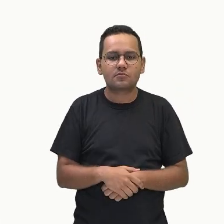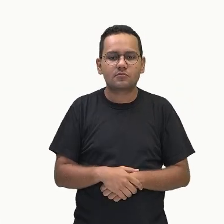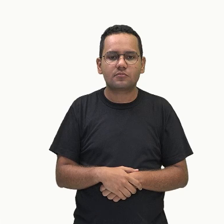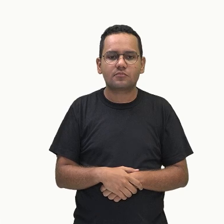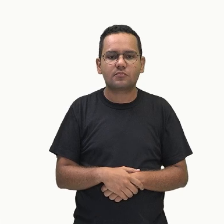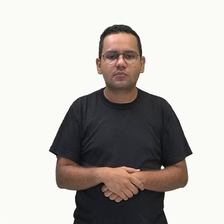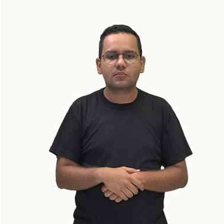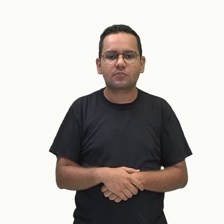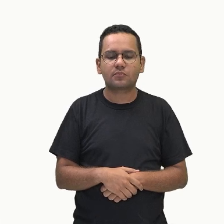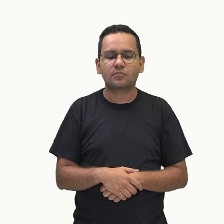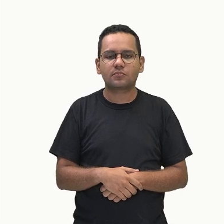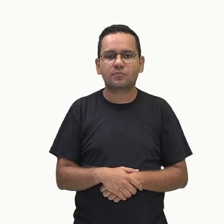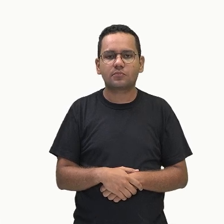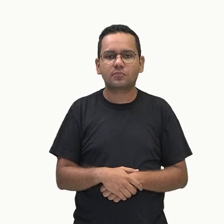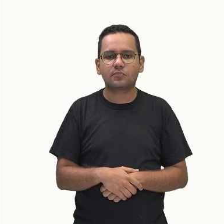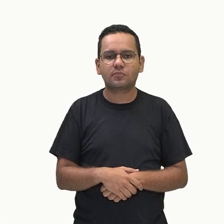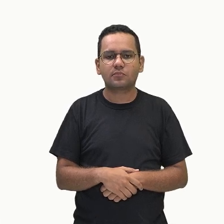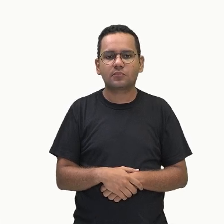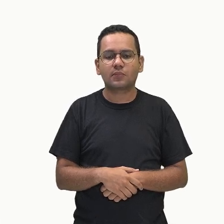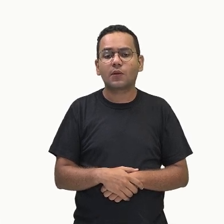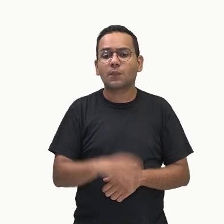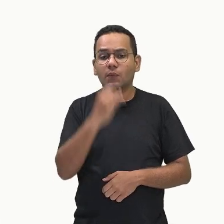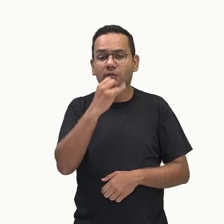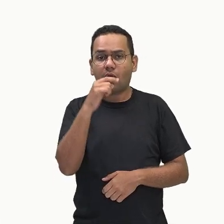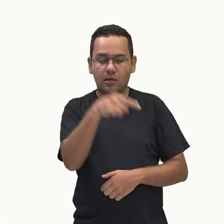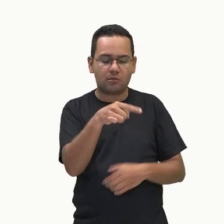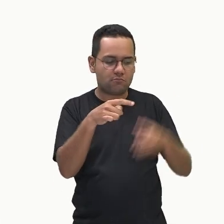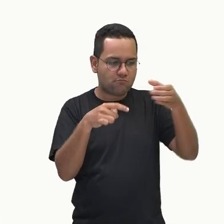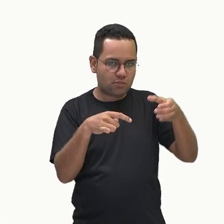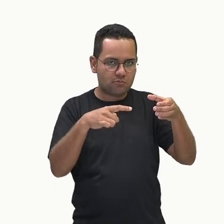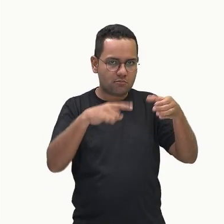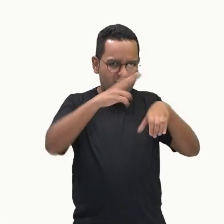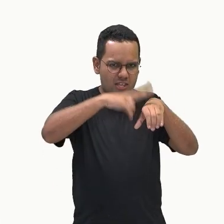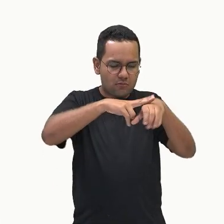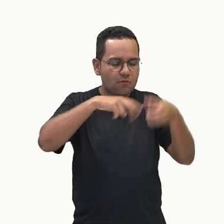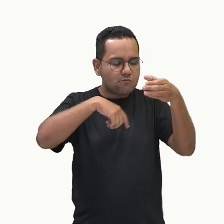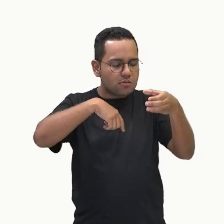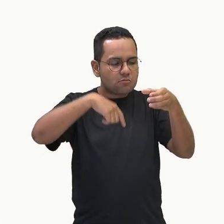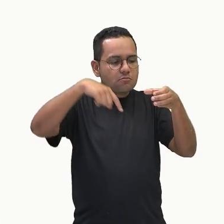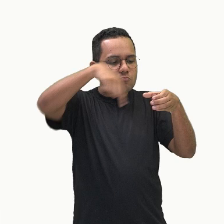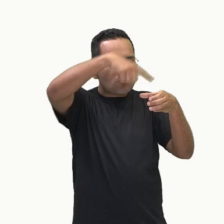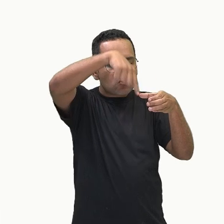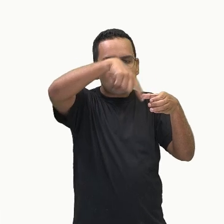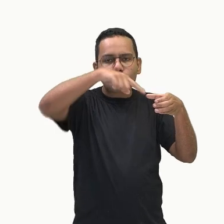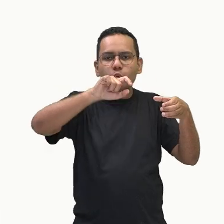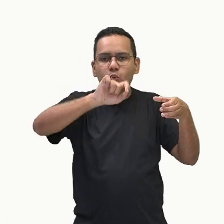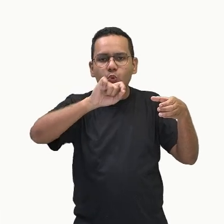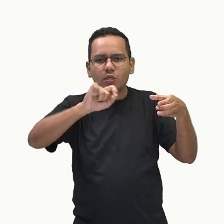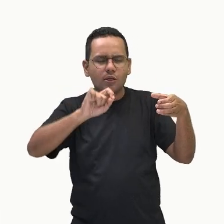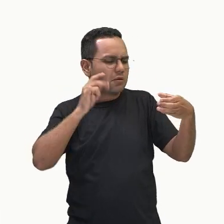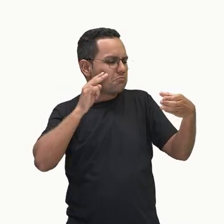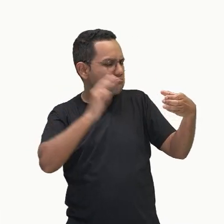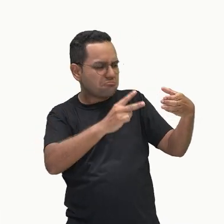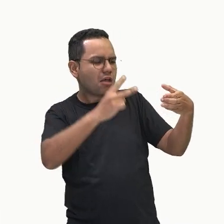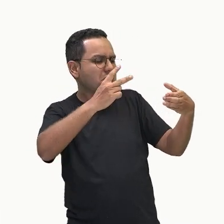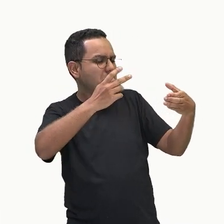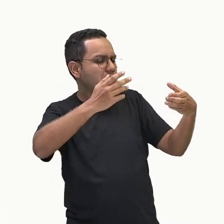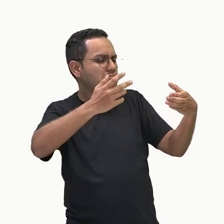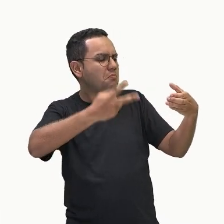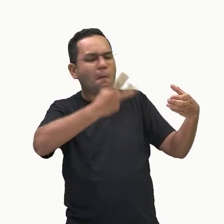porque, né, esse tipo de mistura ele vai ter uma aparência igual, né? De cima a baixo não vai